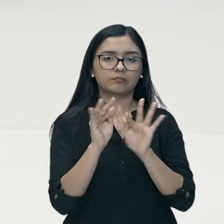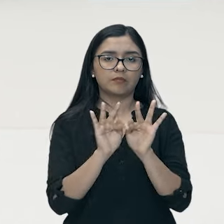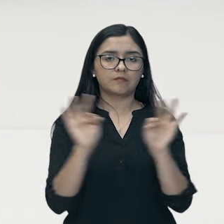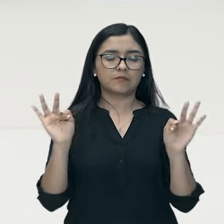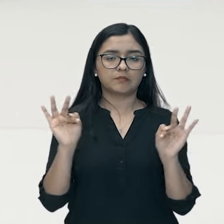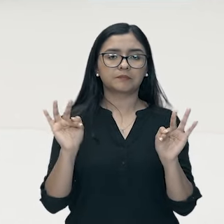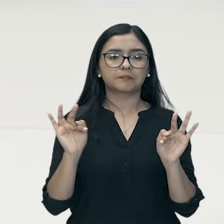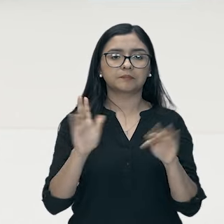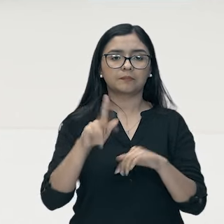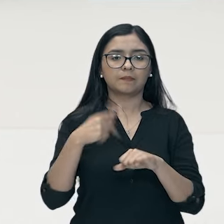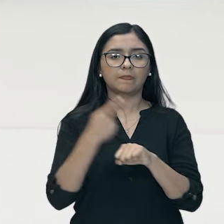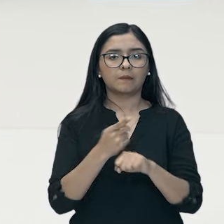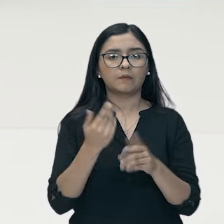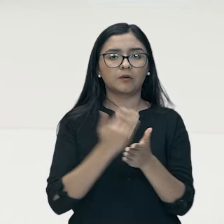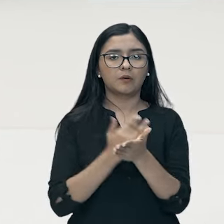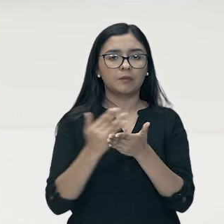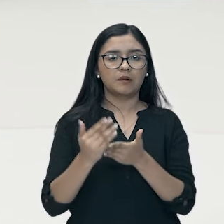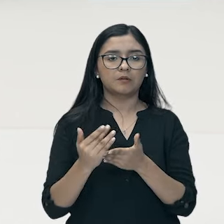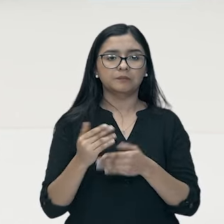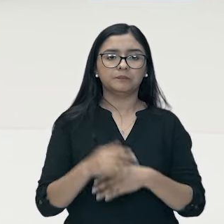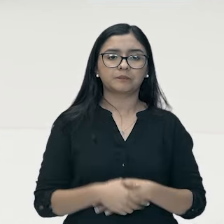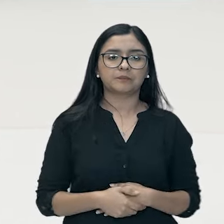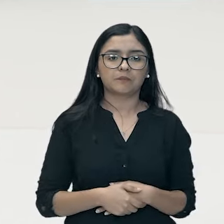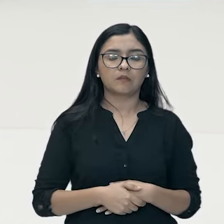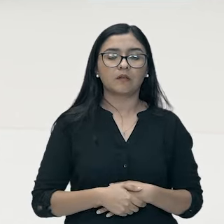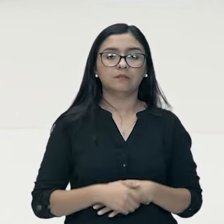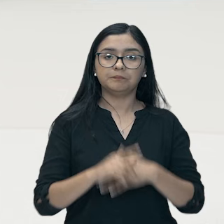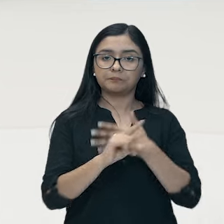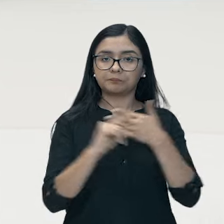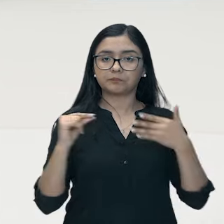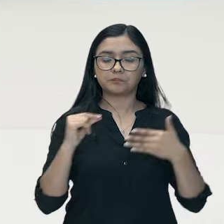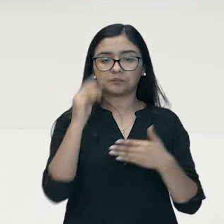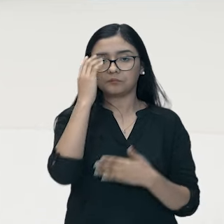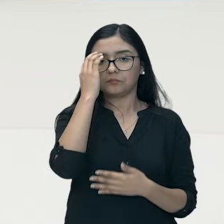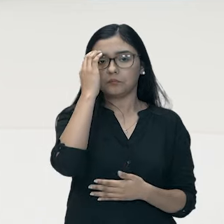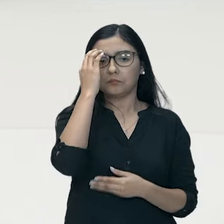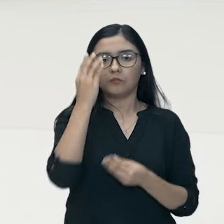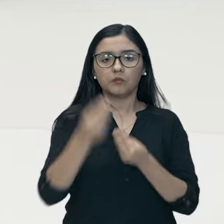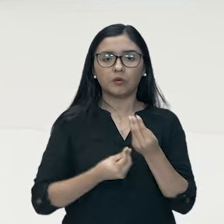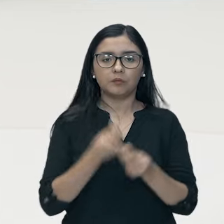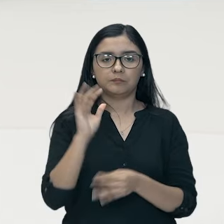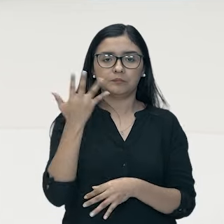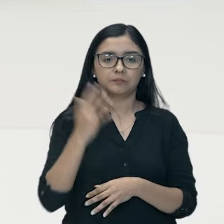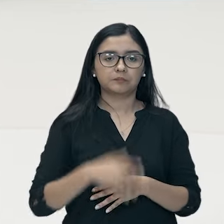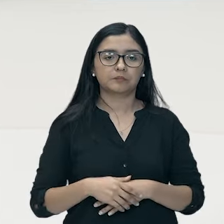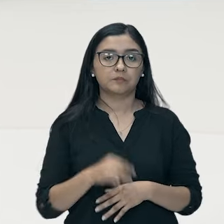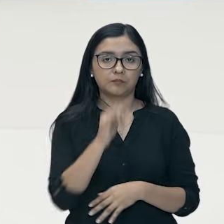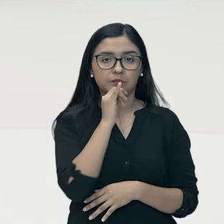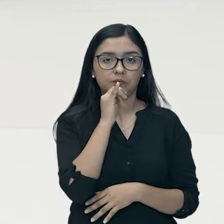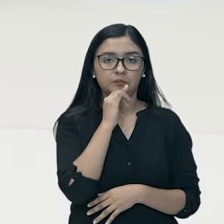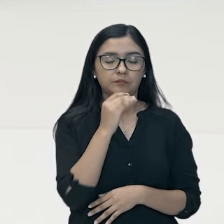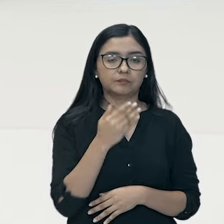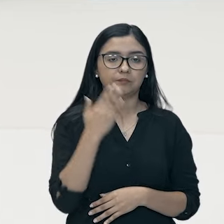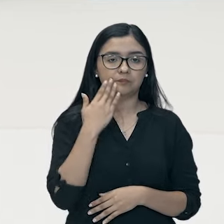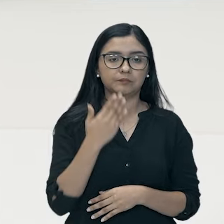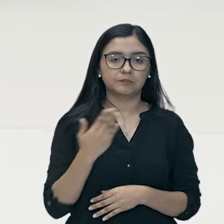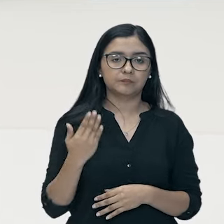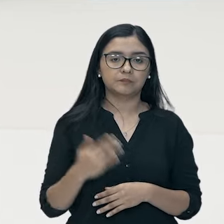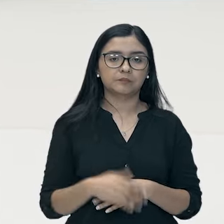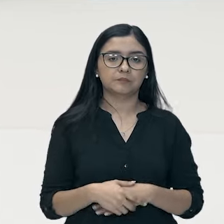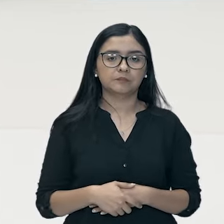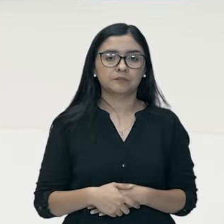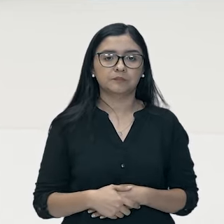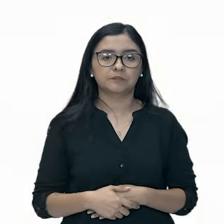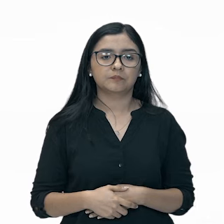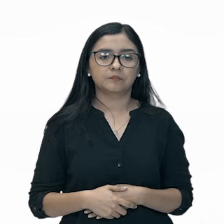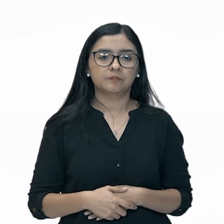alguém e depois eu começo o Liv eu não a autora né então vejamos Como isso acontece Olha o nosso exemplo aí olha o que diz o